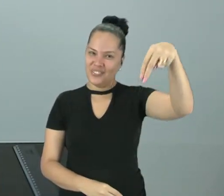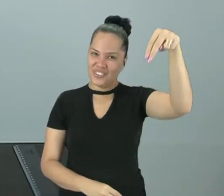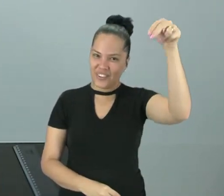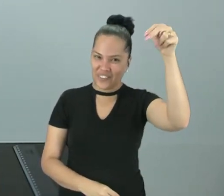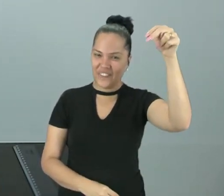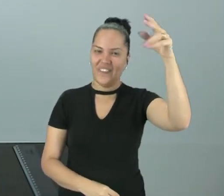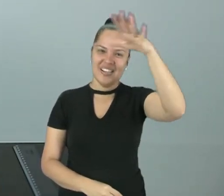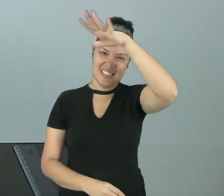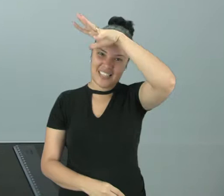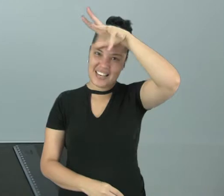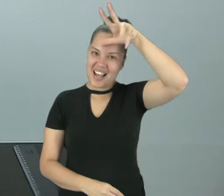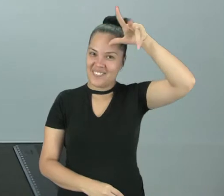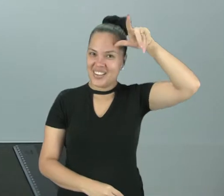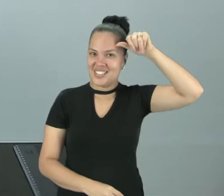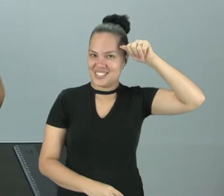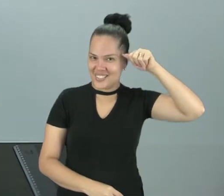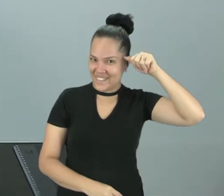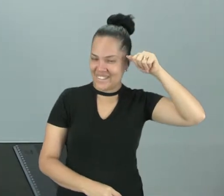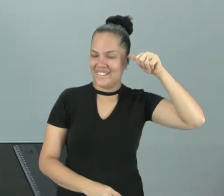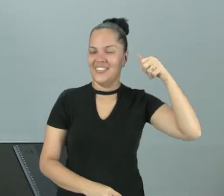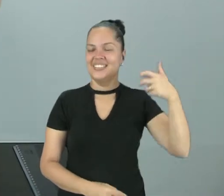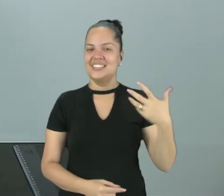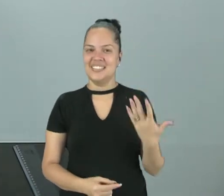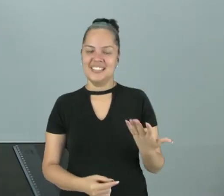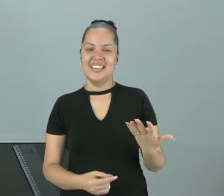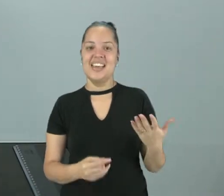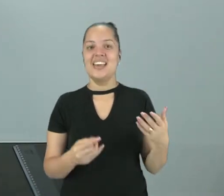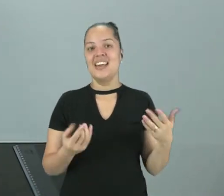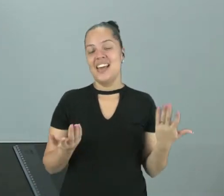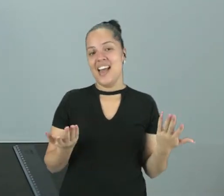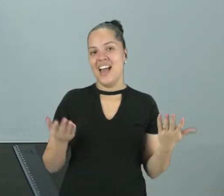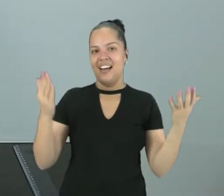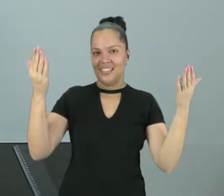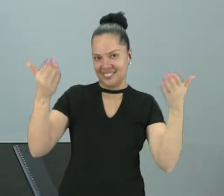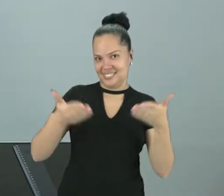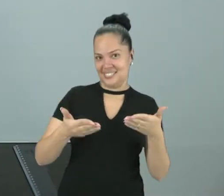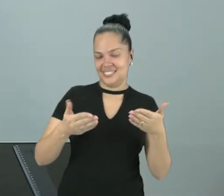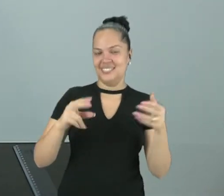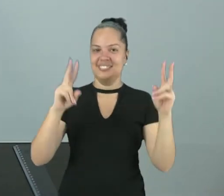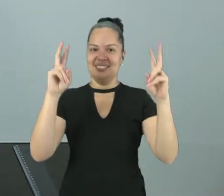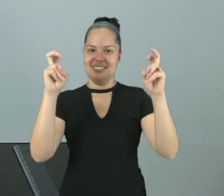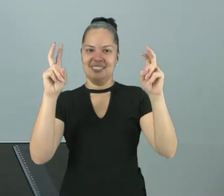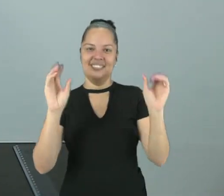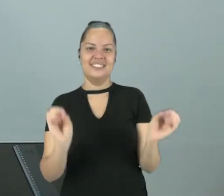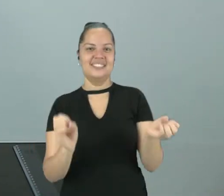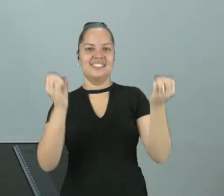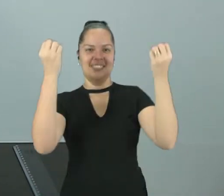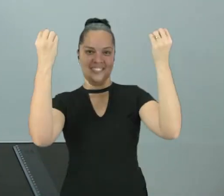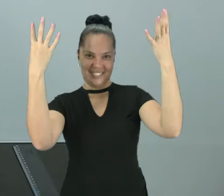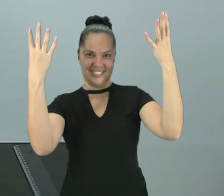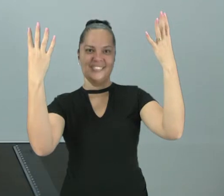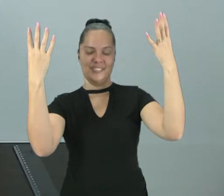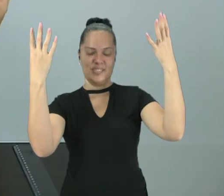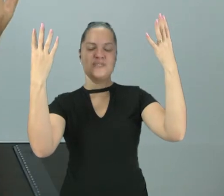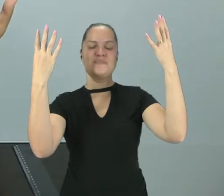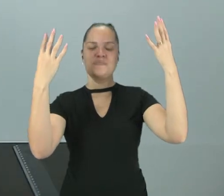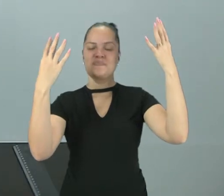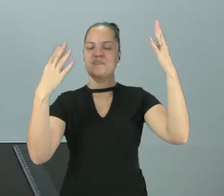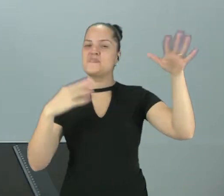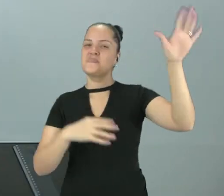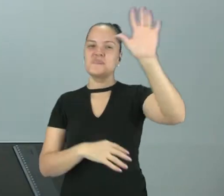no Amazonas né e agora vamos falar de uma festa também que ela é feita em